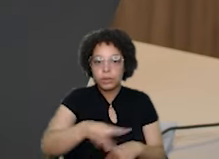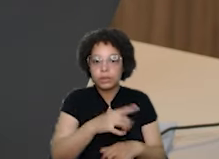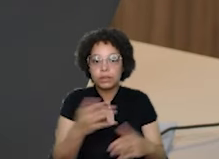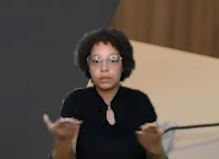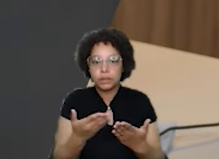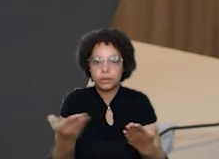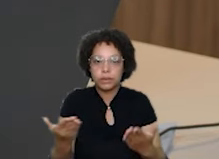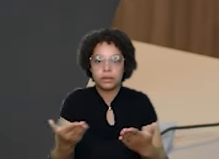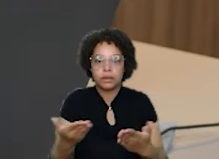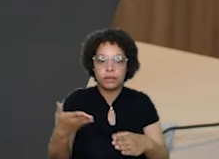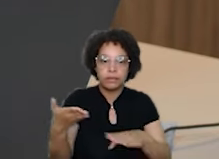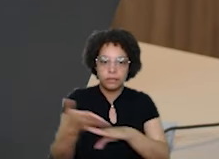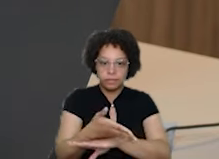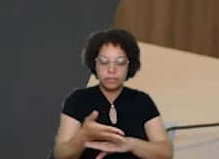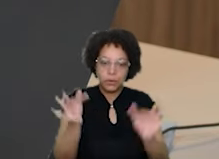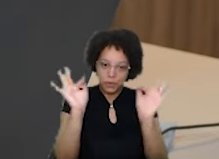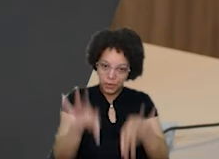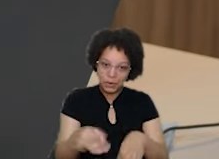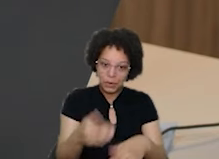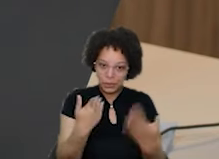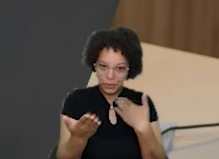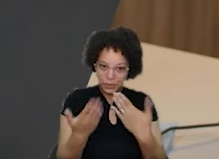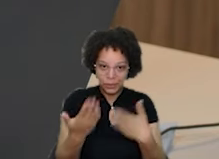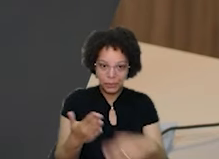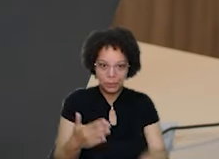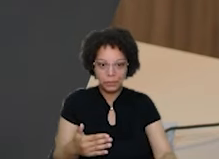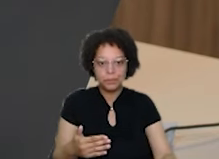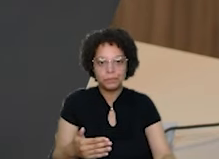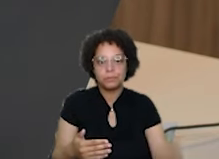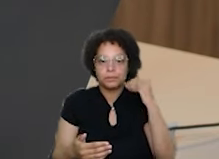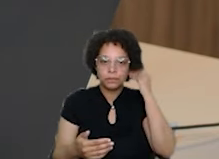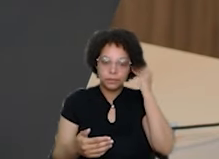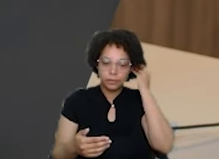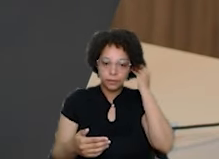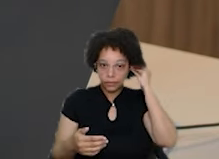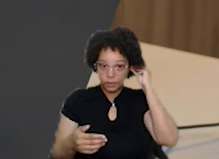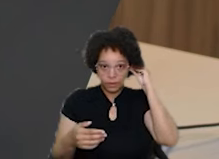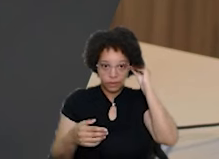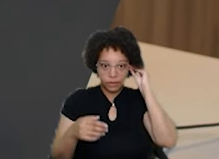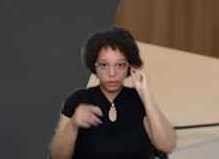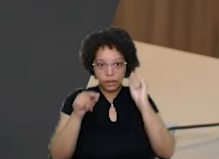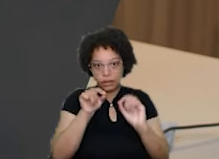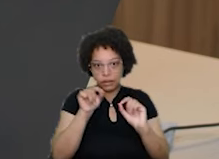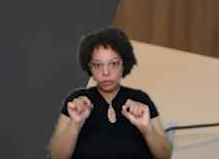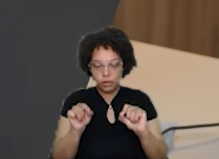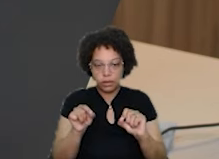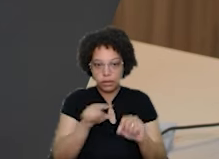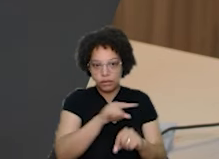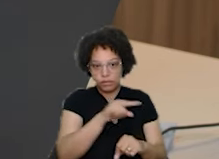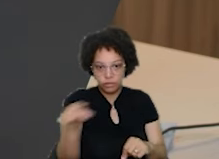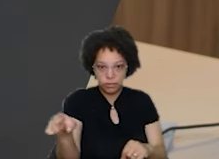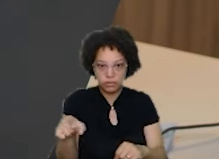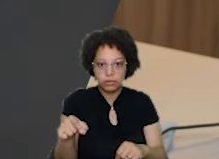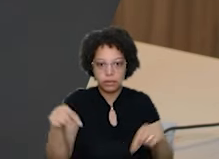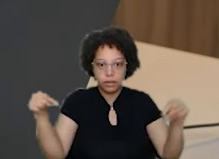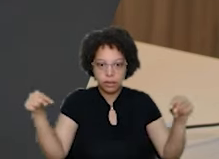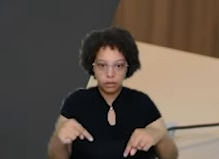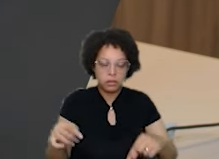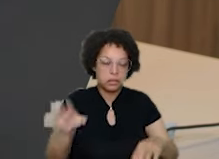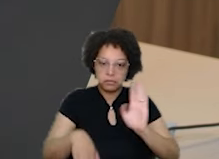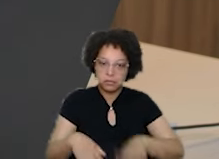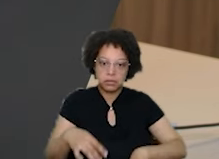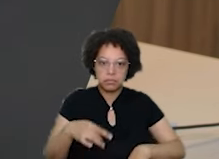pro pro fim do nosso bate-papo e eu quero que vocês deixem aqui algo que de repente a gente não comentou que vocês